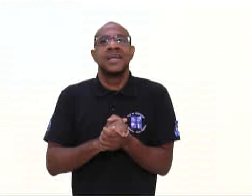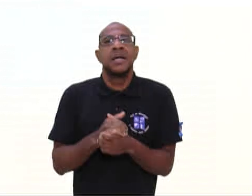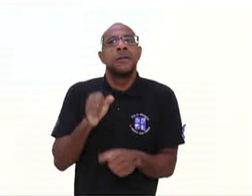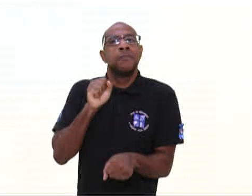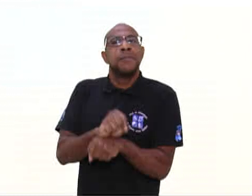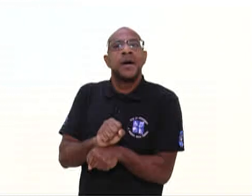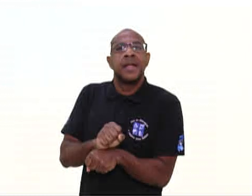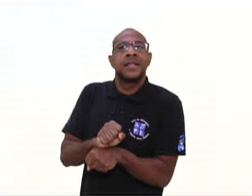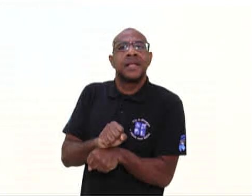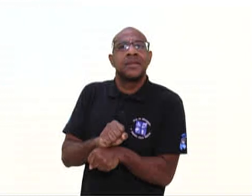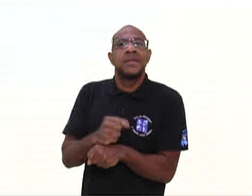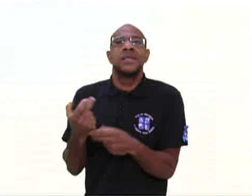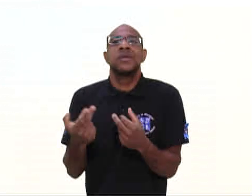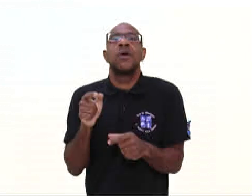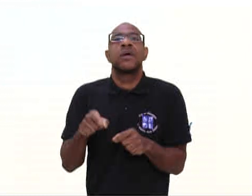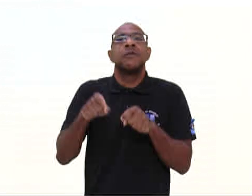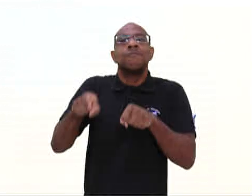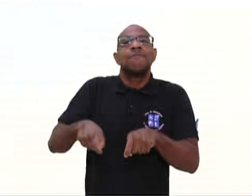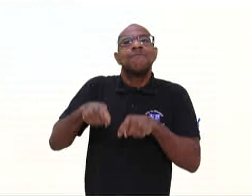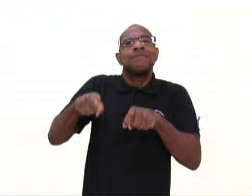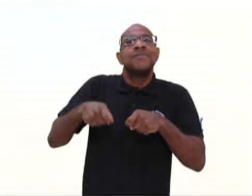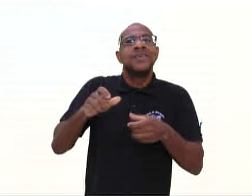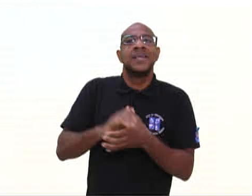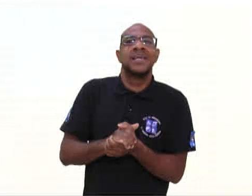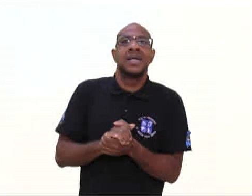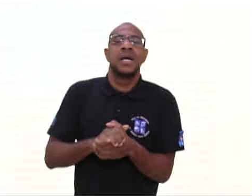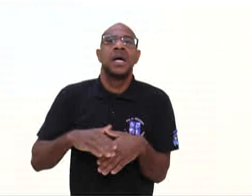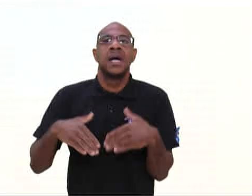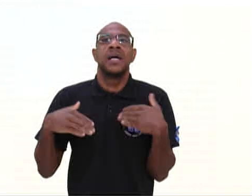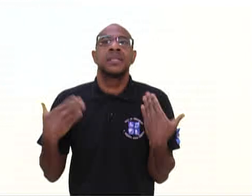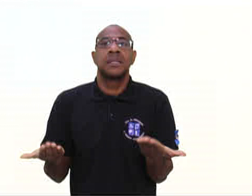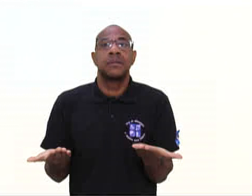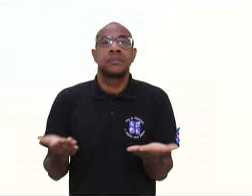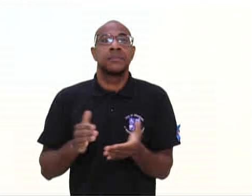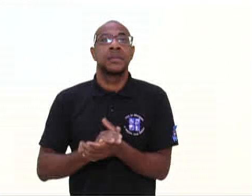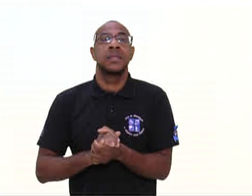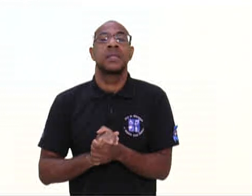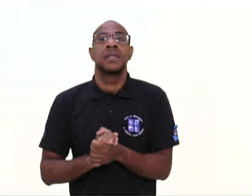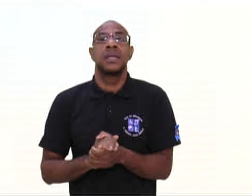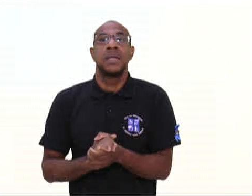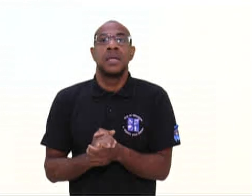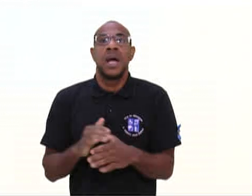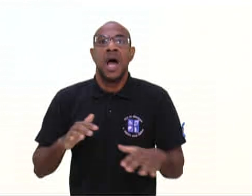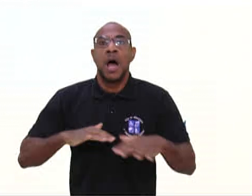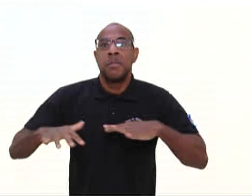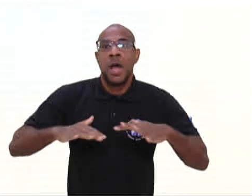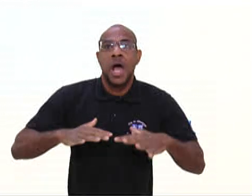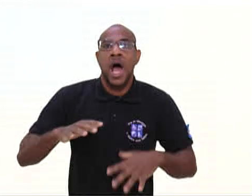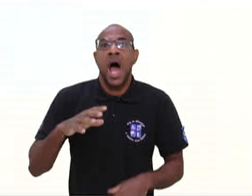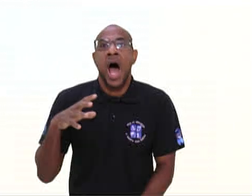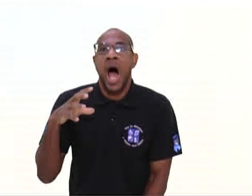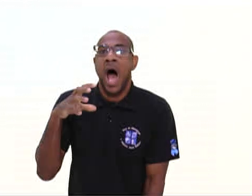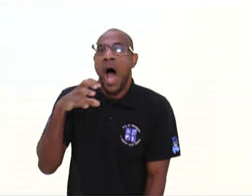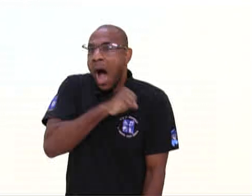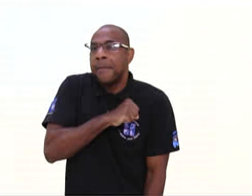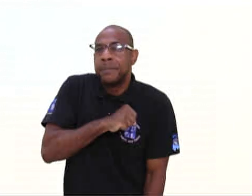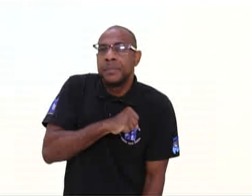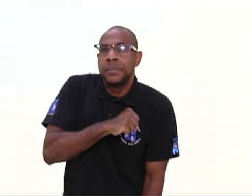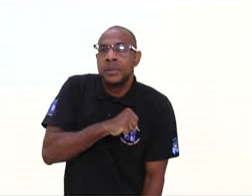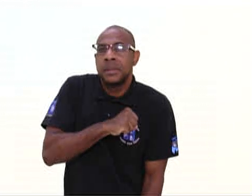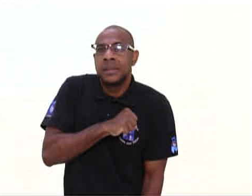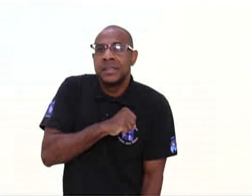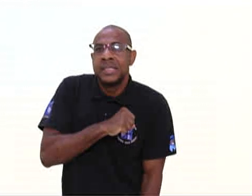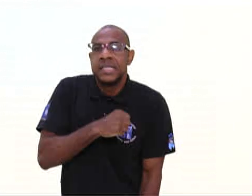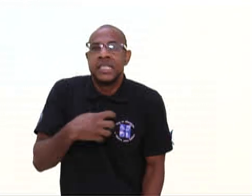pausando como num campo, embora a pequena cabeça traísse, mexendo-se rápida e vibrátil, com o velho susto de